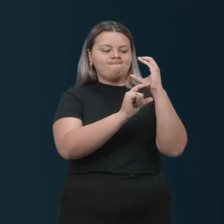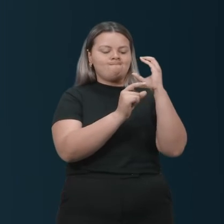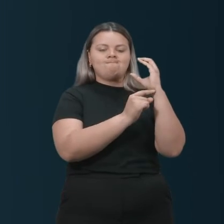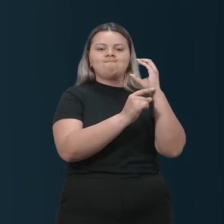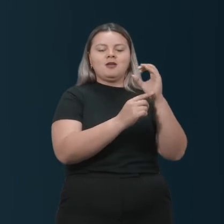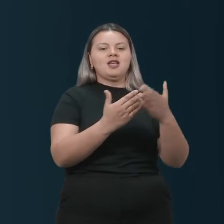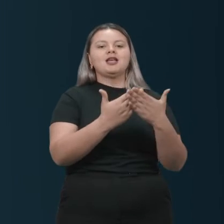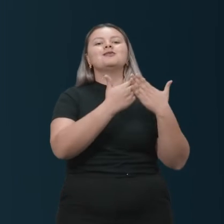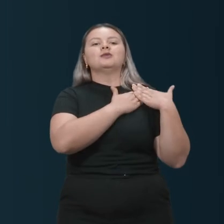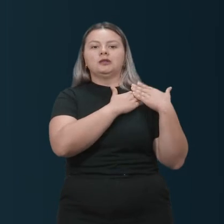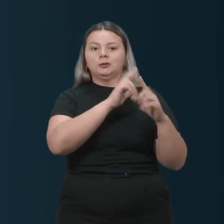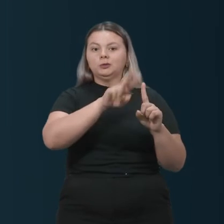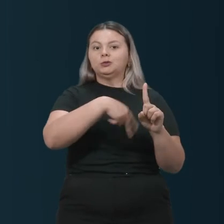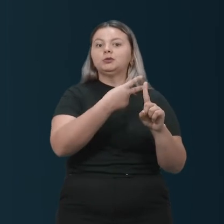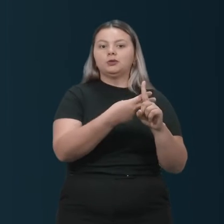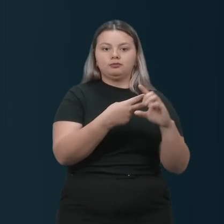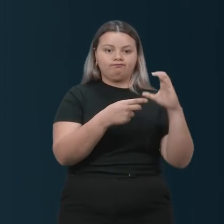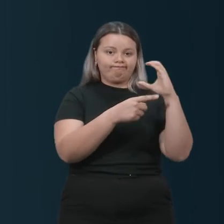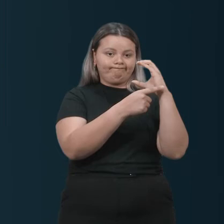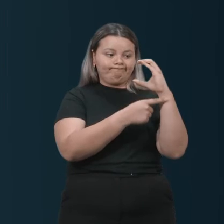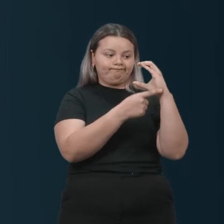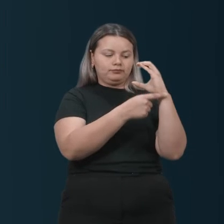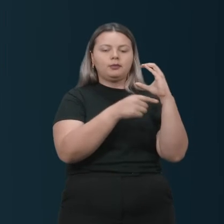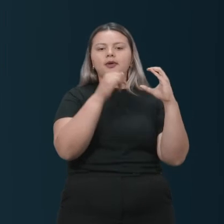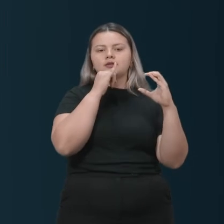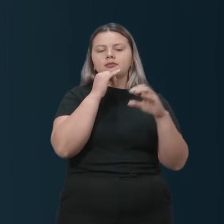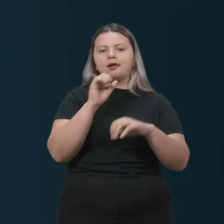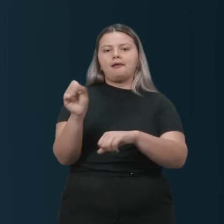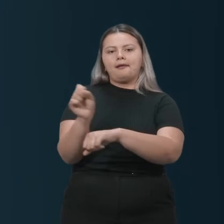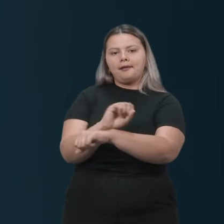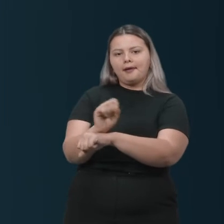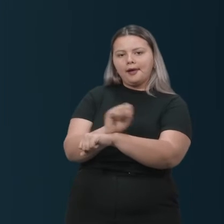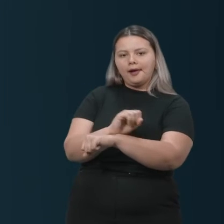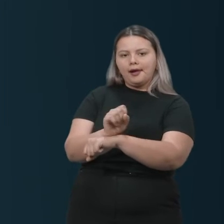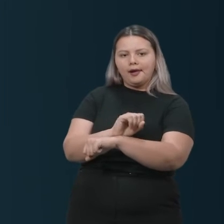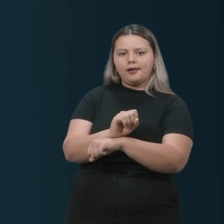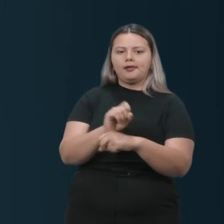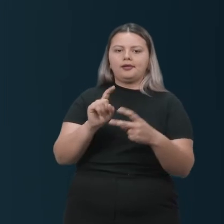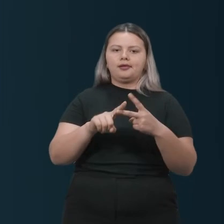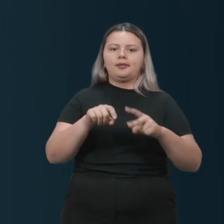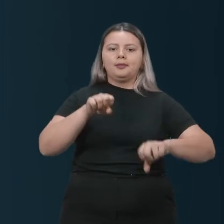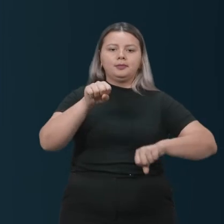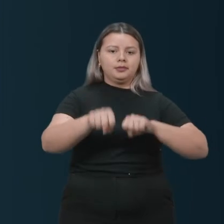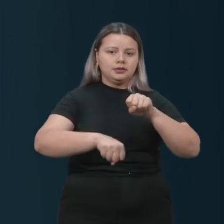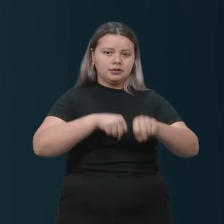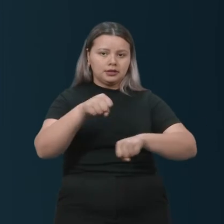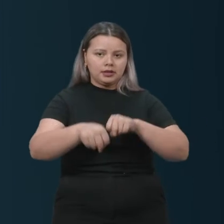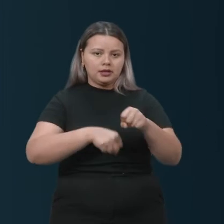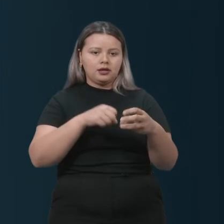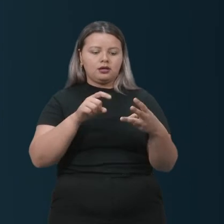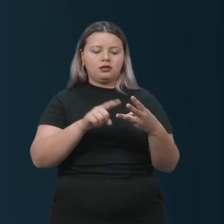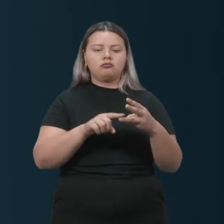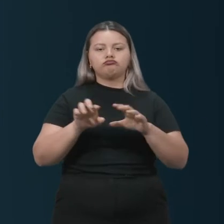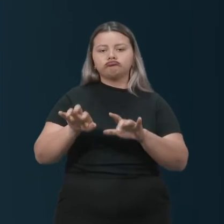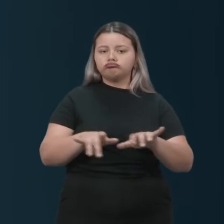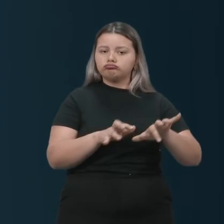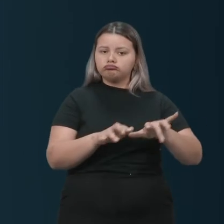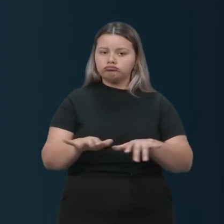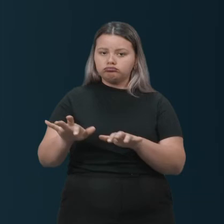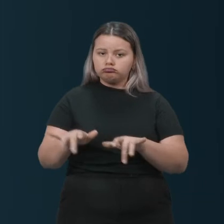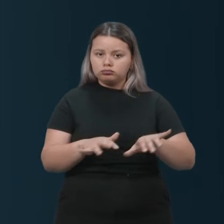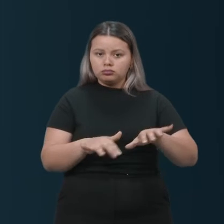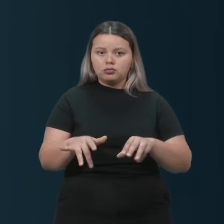cerebelo. Então, por exemplo, aprender a dirigir um automóvel, andar de bicicleta, tocar